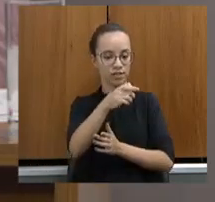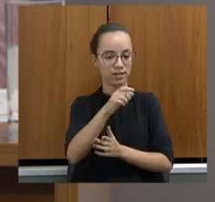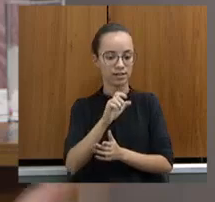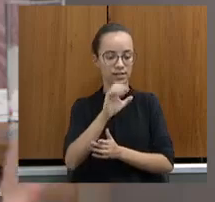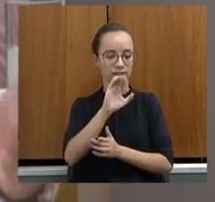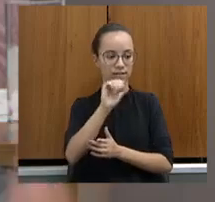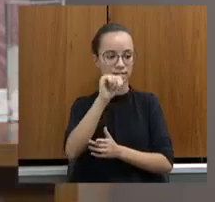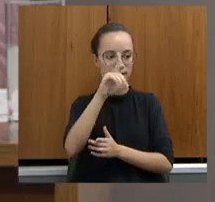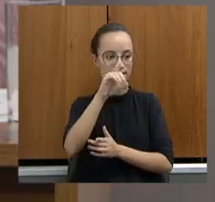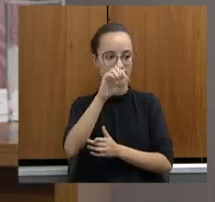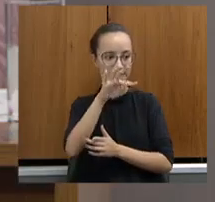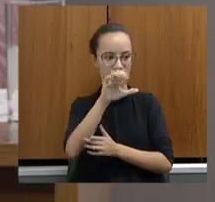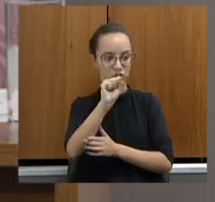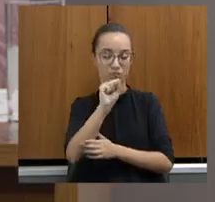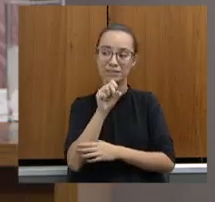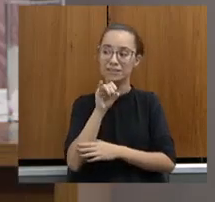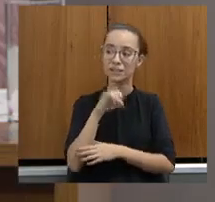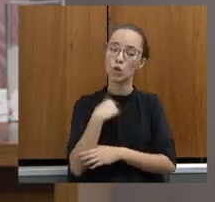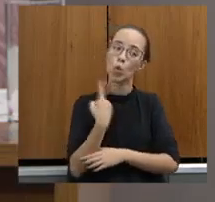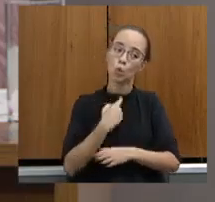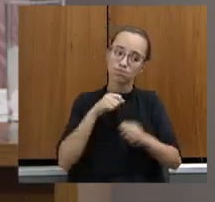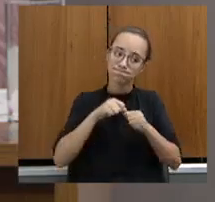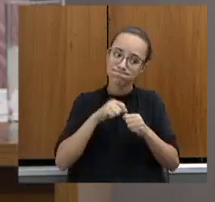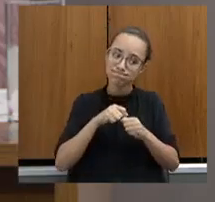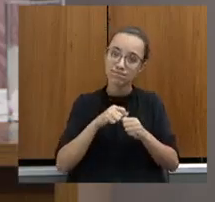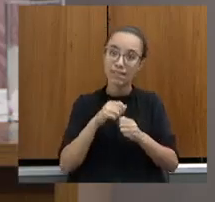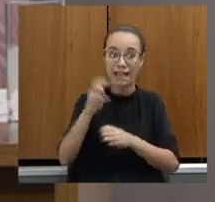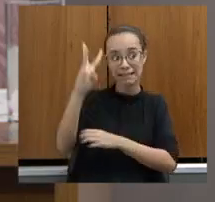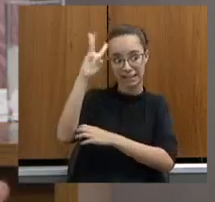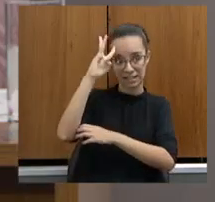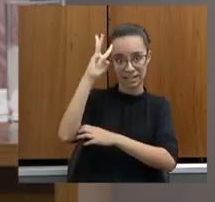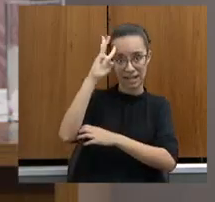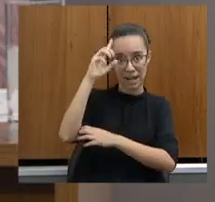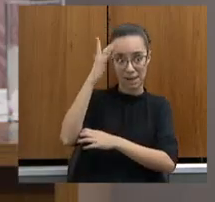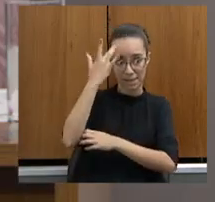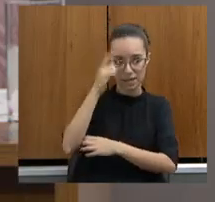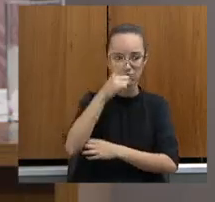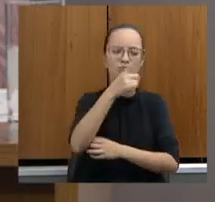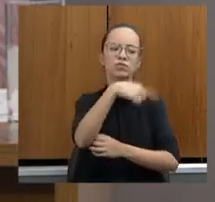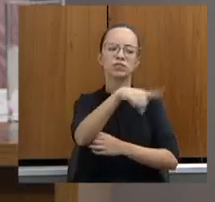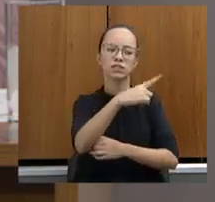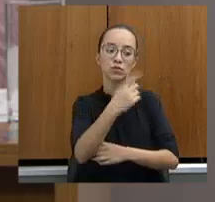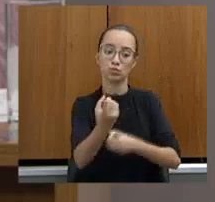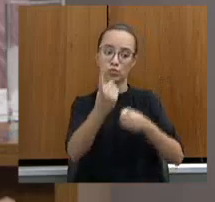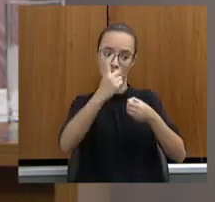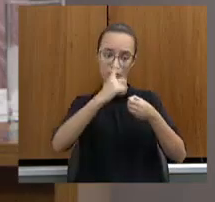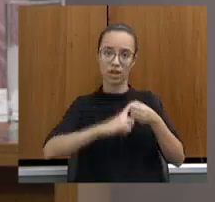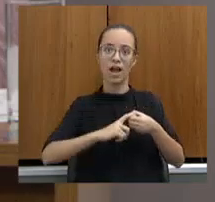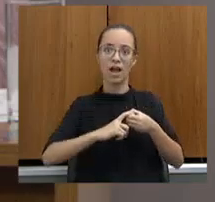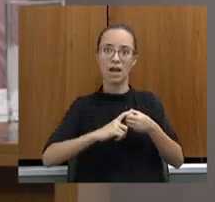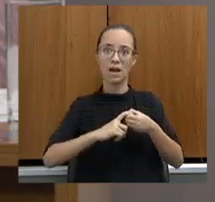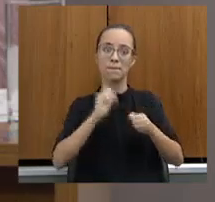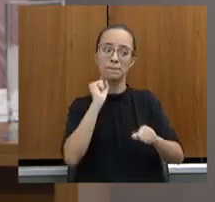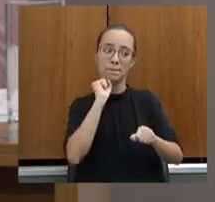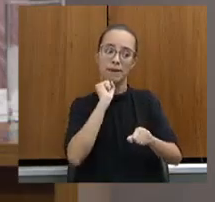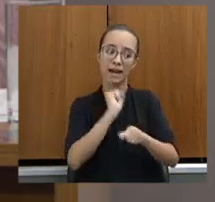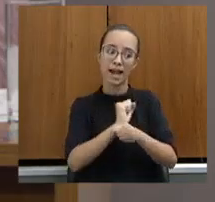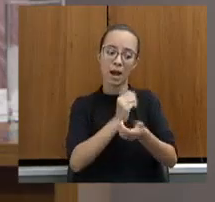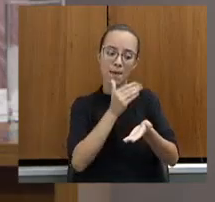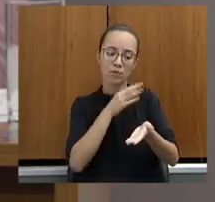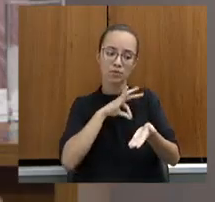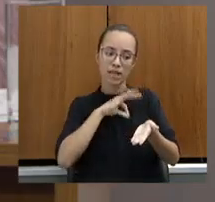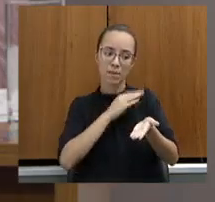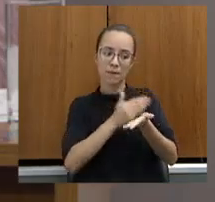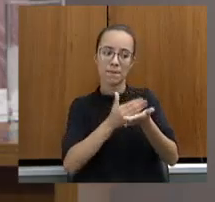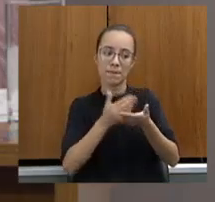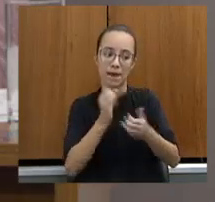Civil se a gente fizer isso amanhã na terça-feira vocês vão vir aqui nos pedir para a gente parar o parcelamento salário